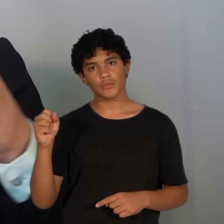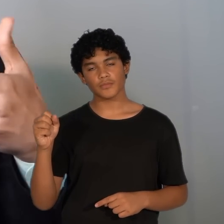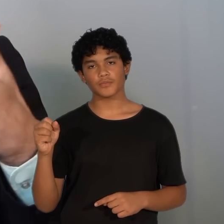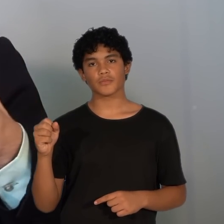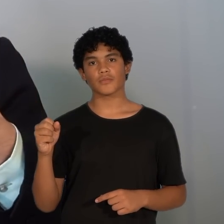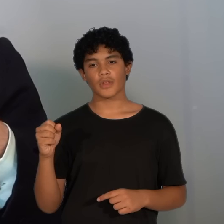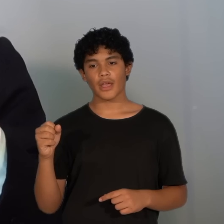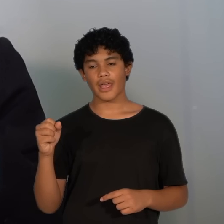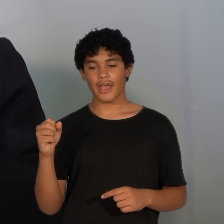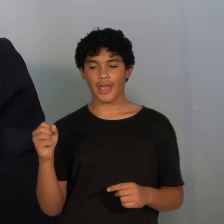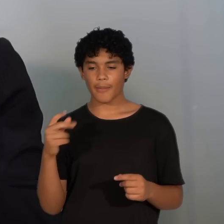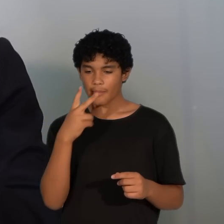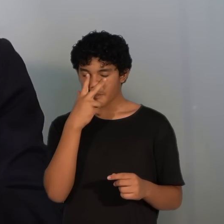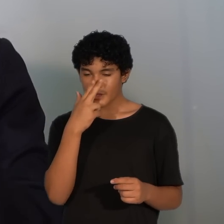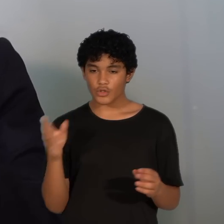pouco